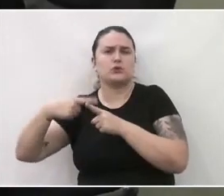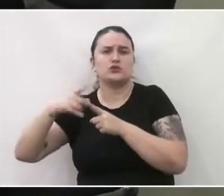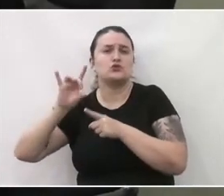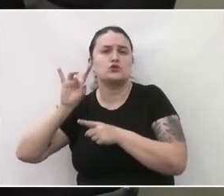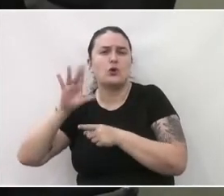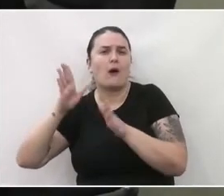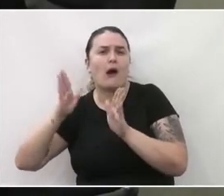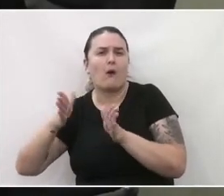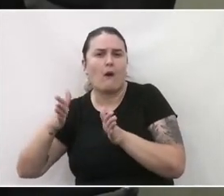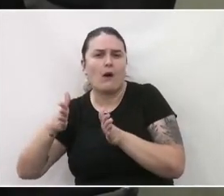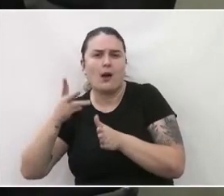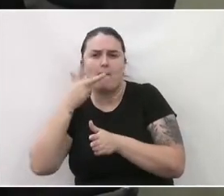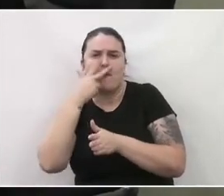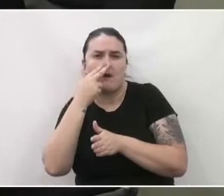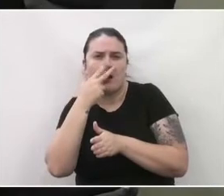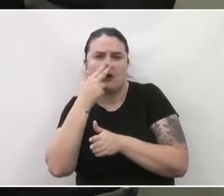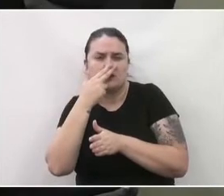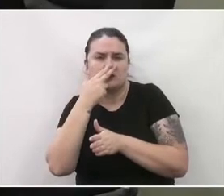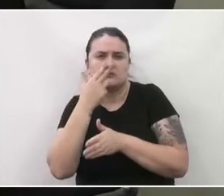agora acharam